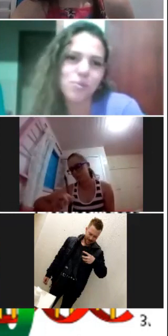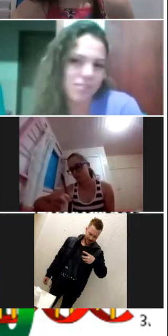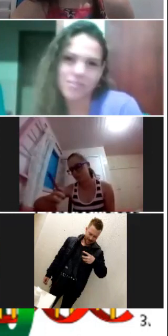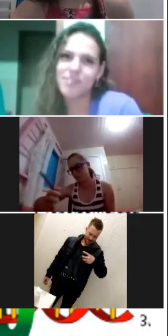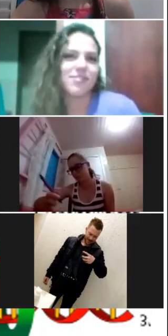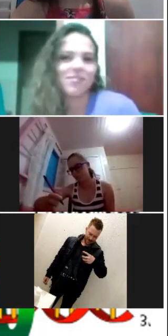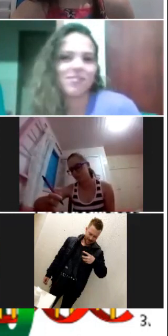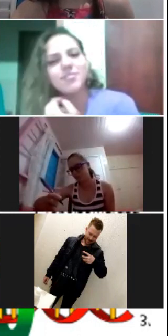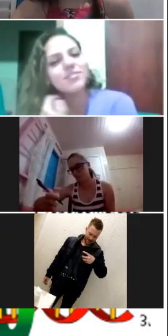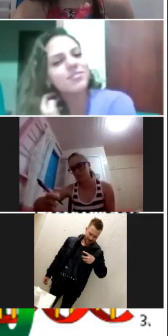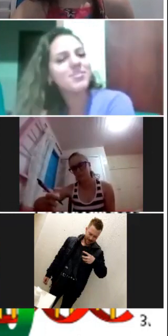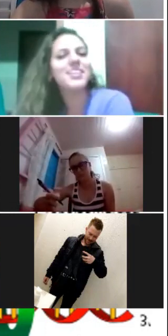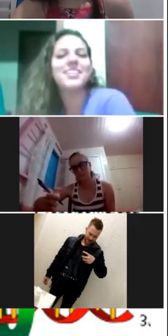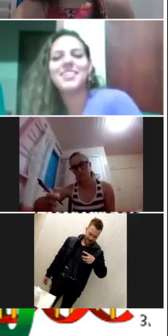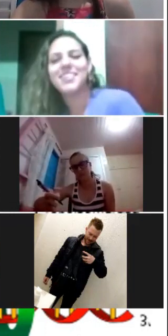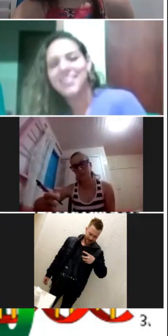Tudo.